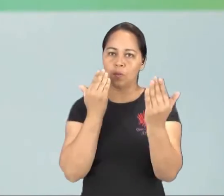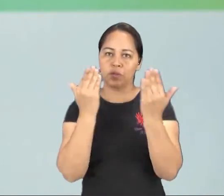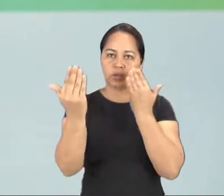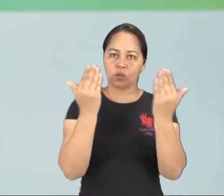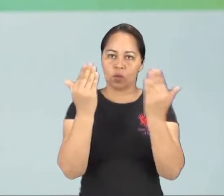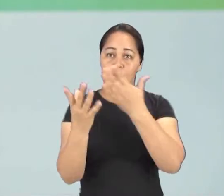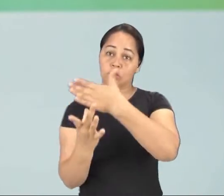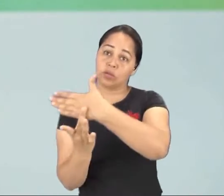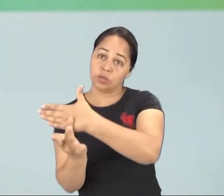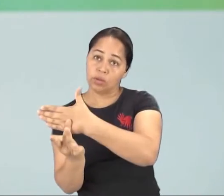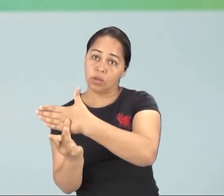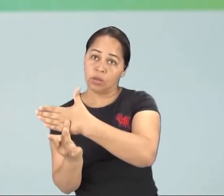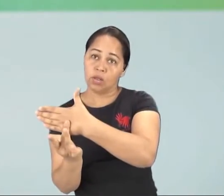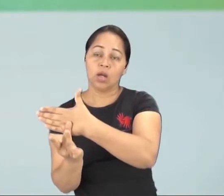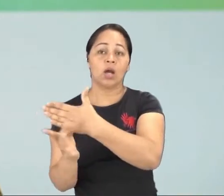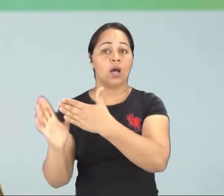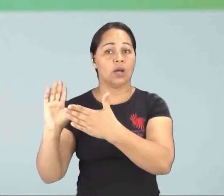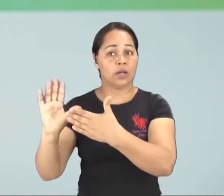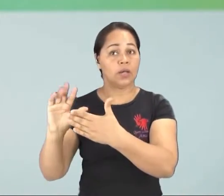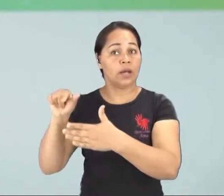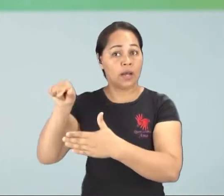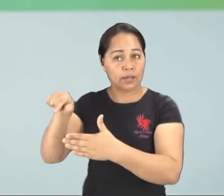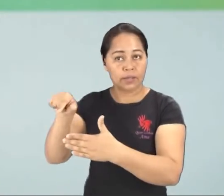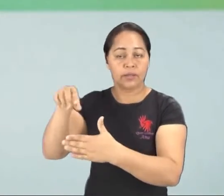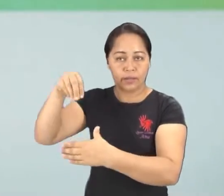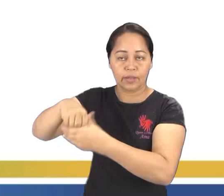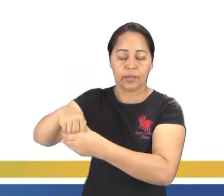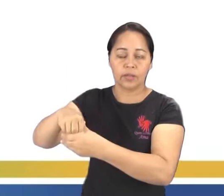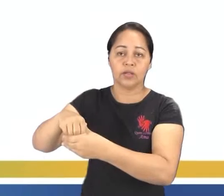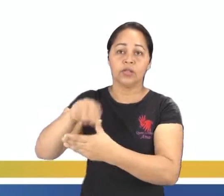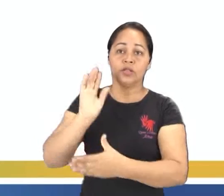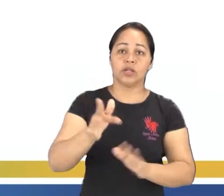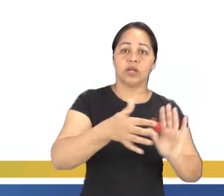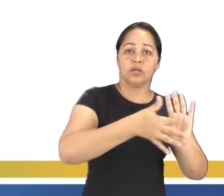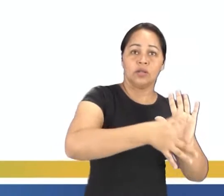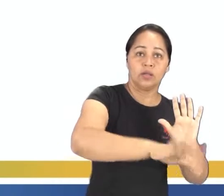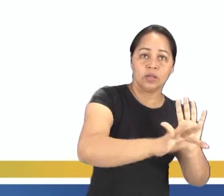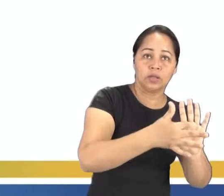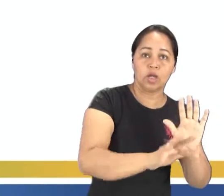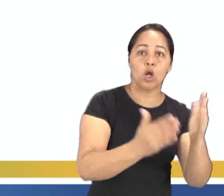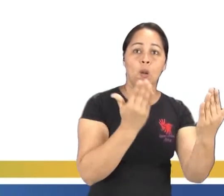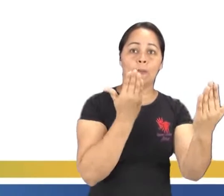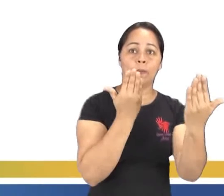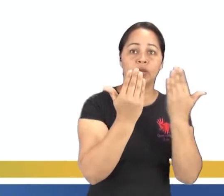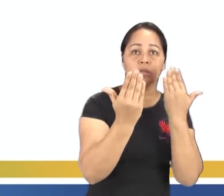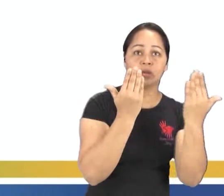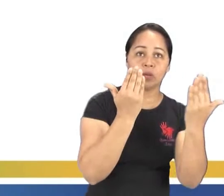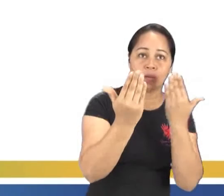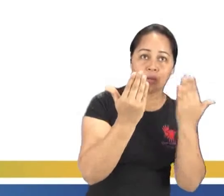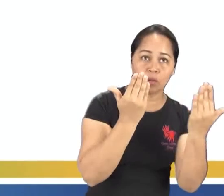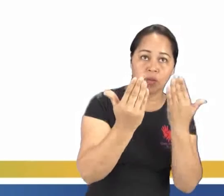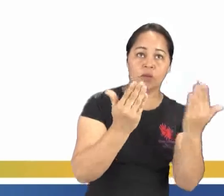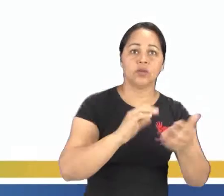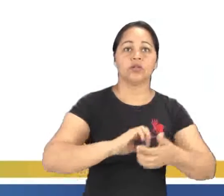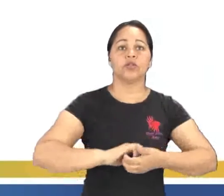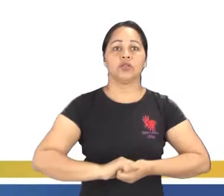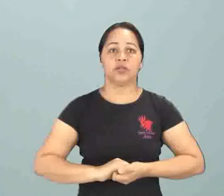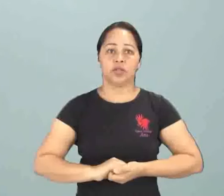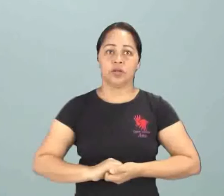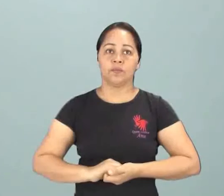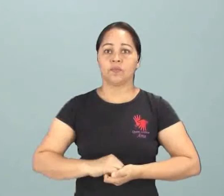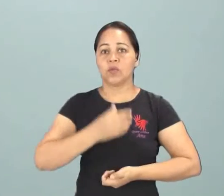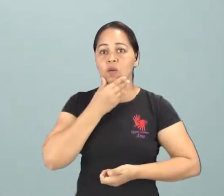realismo, daí a grande diferença dos dois. Os personagens, como eu disse, marginalizados, e a negação dos aspectos românticos